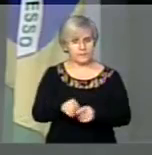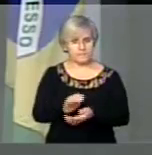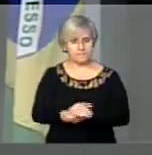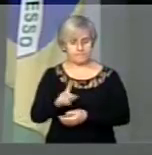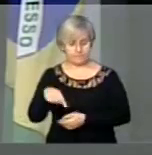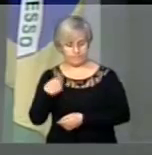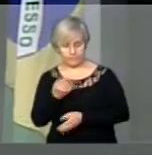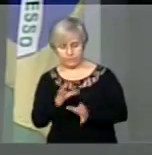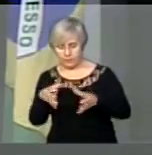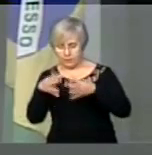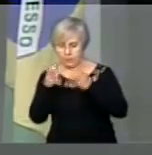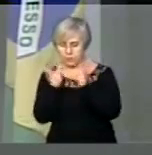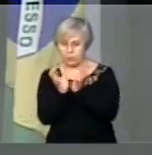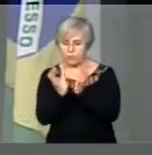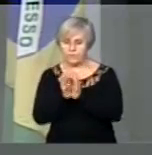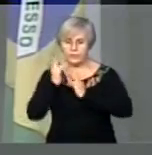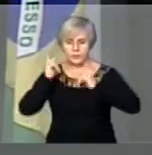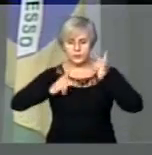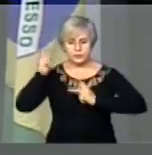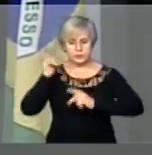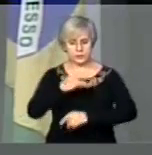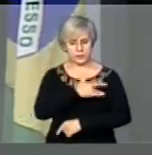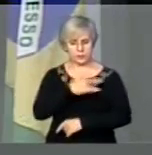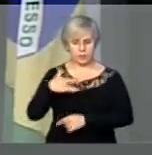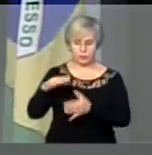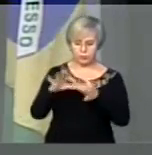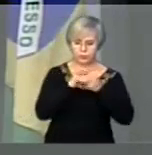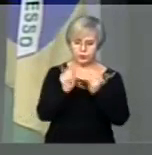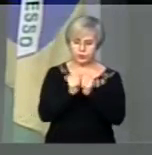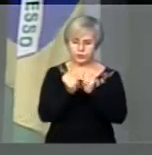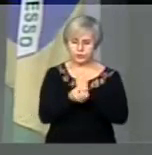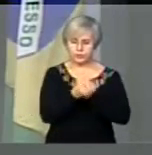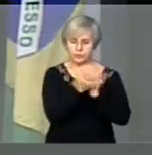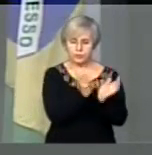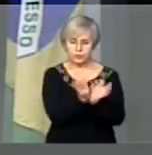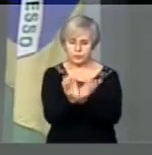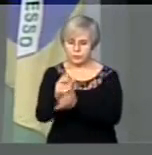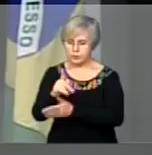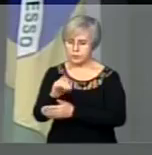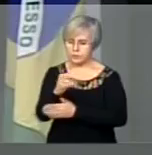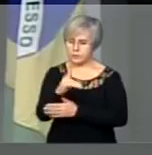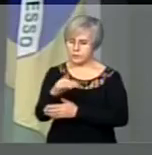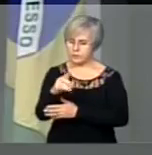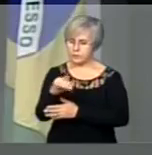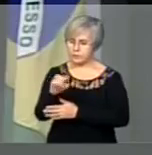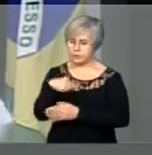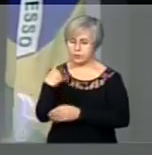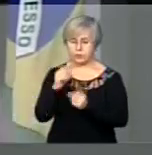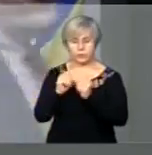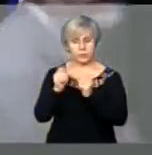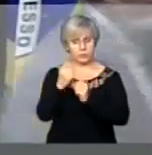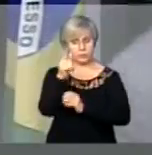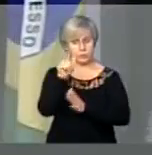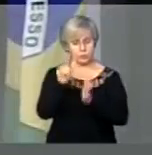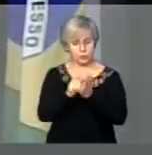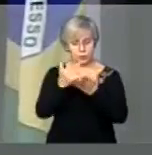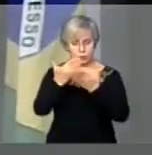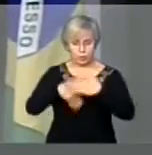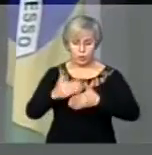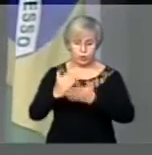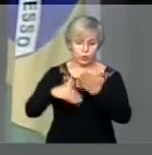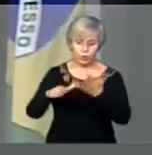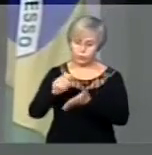Frente Parlamentar da Saúde, suprapartidária, estamos fazendo um documento que hoje será assinado por